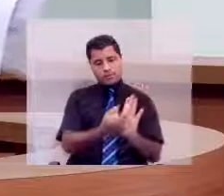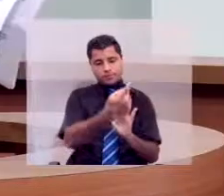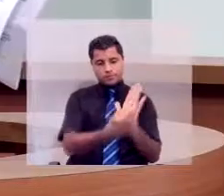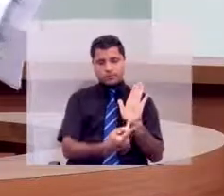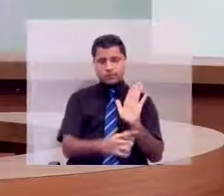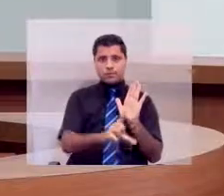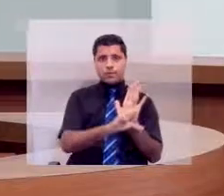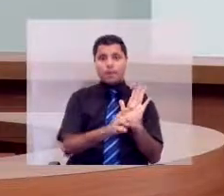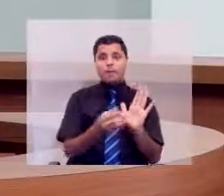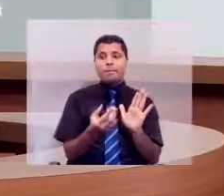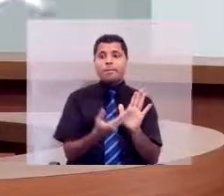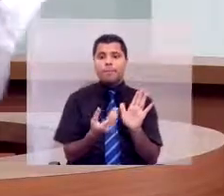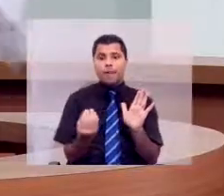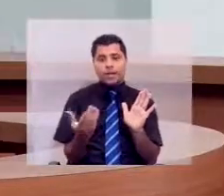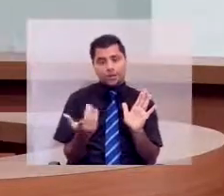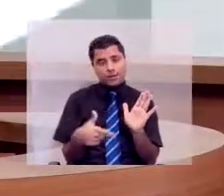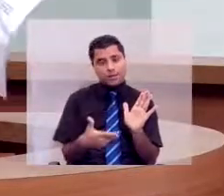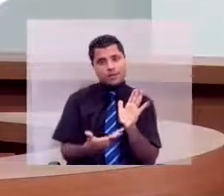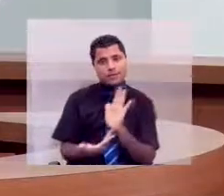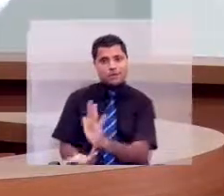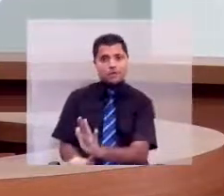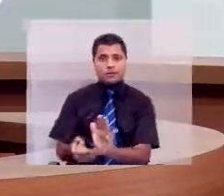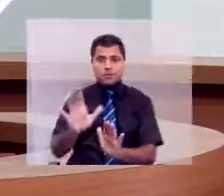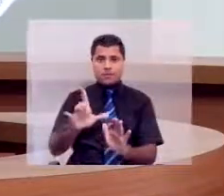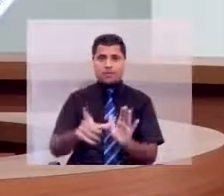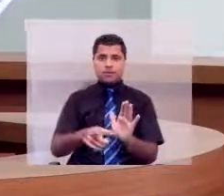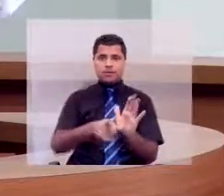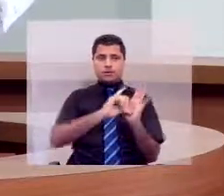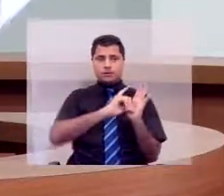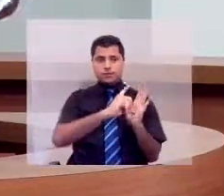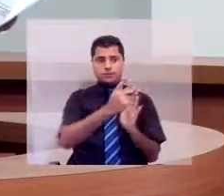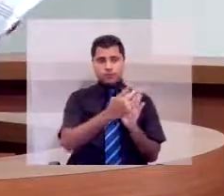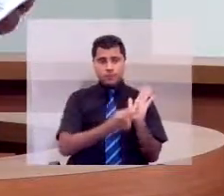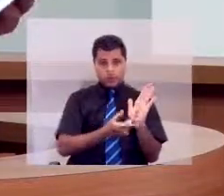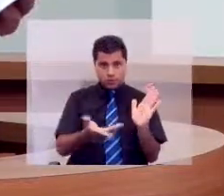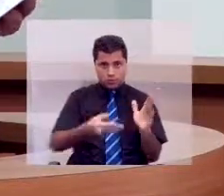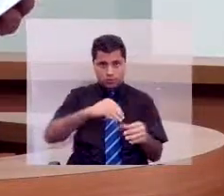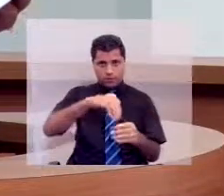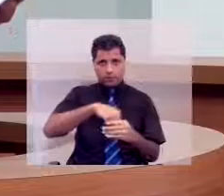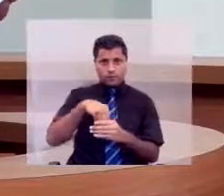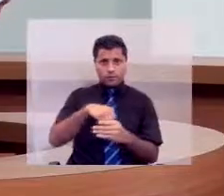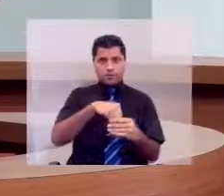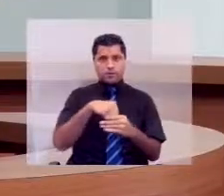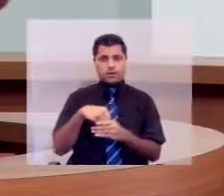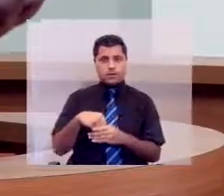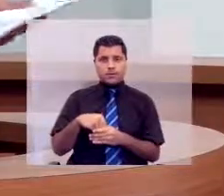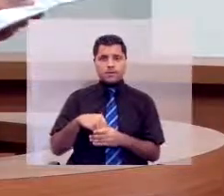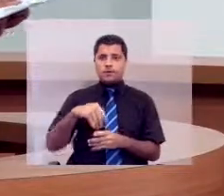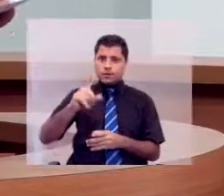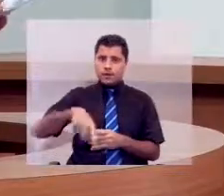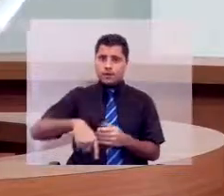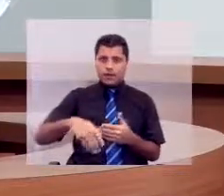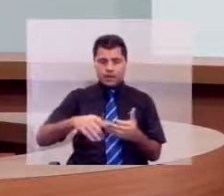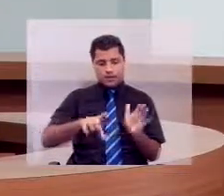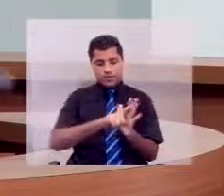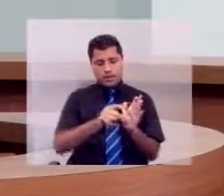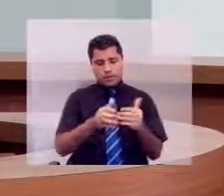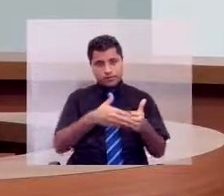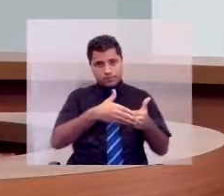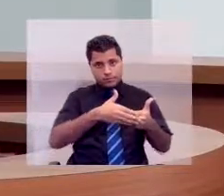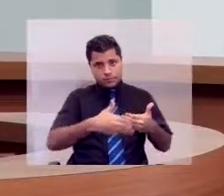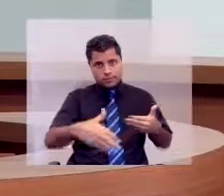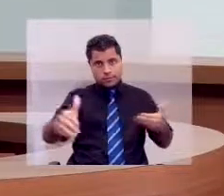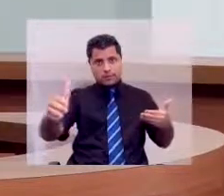nesse sentido. Mas o projeto que foi agora votado, na verdade, ele revogava a lei, e o